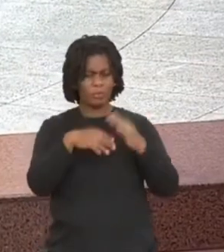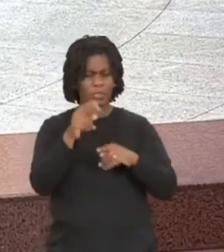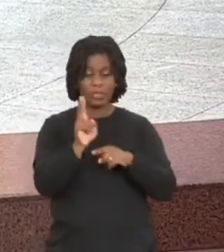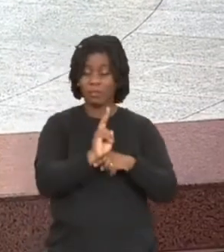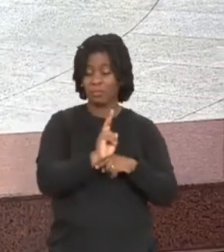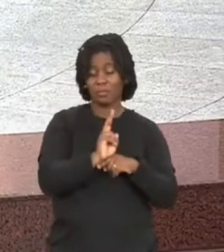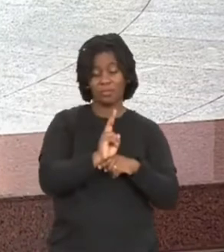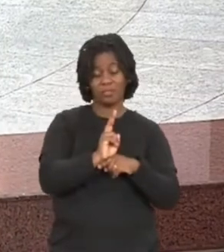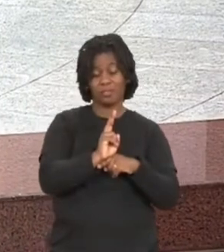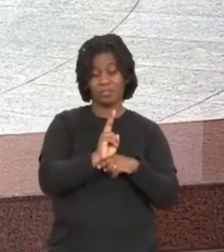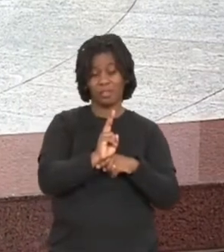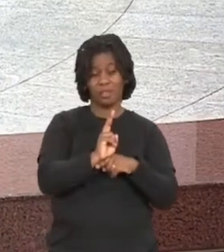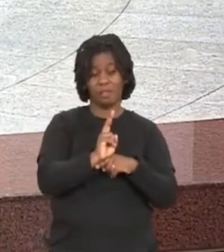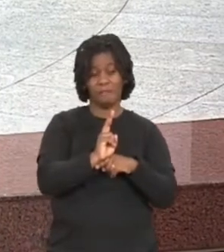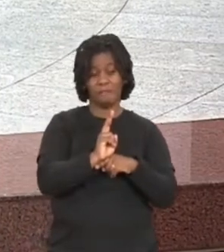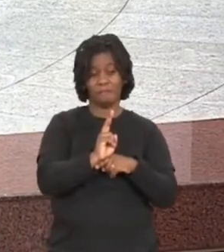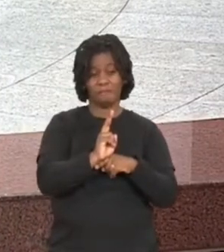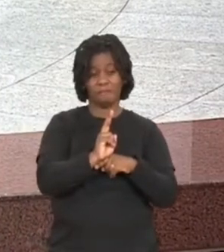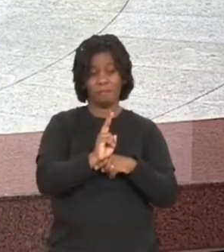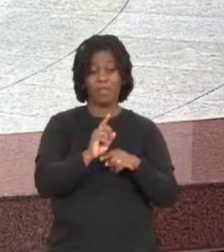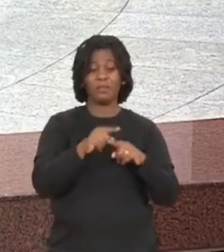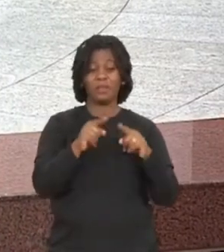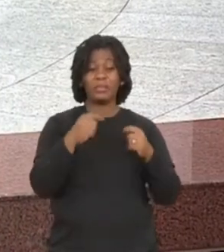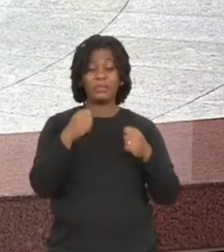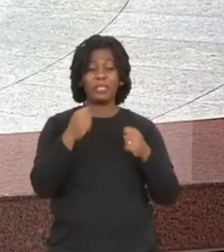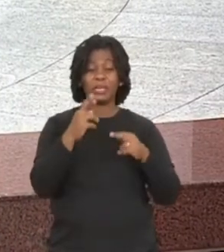Sua expectativa tem que estar em Deus e não no homem.